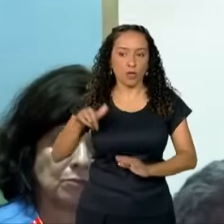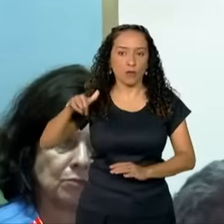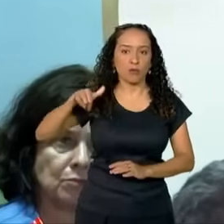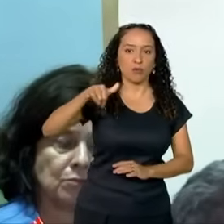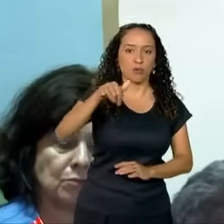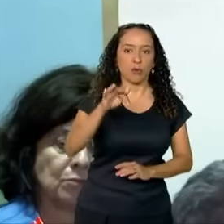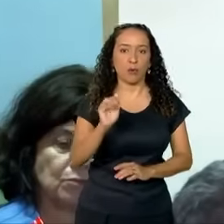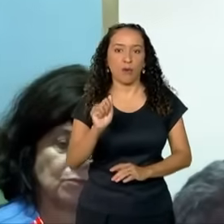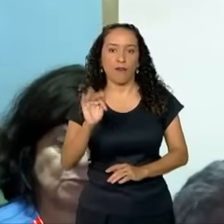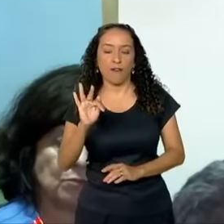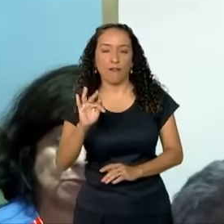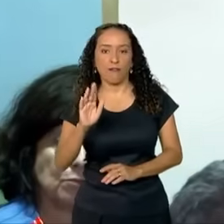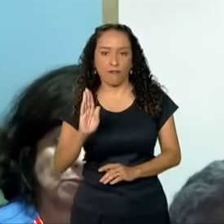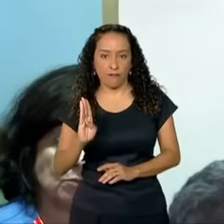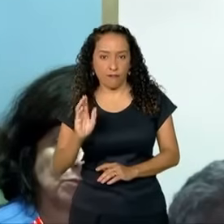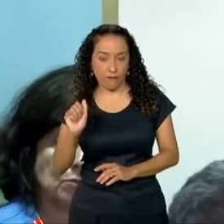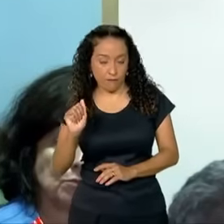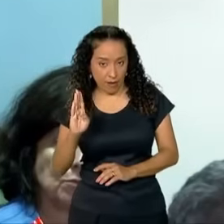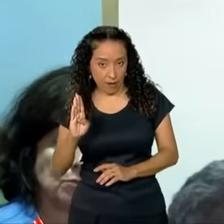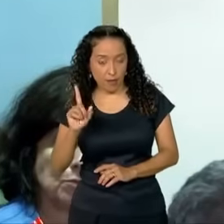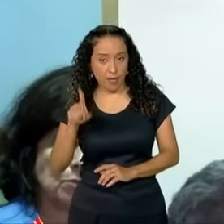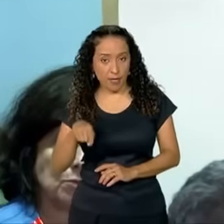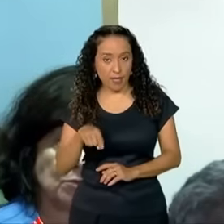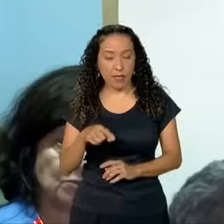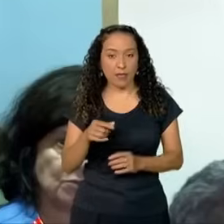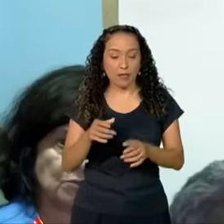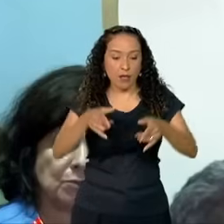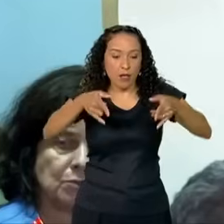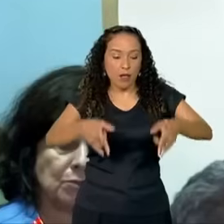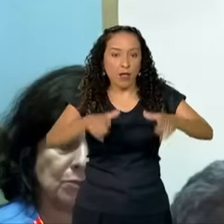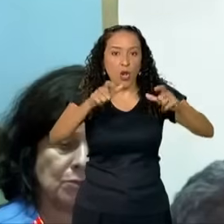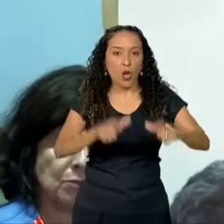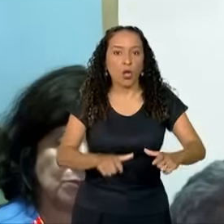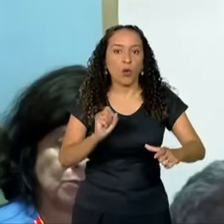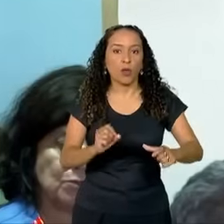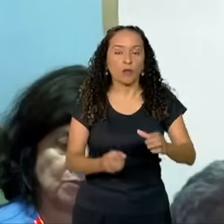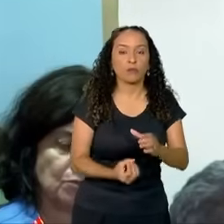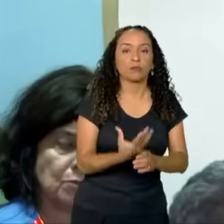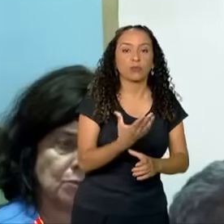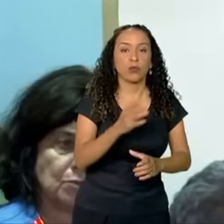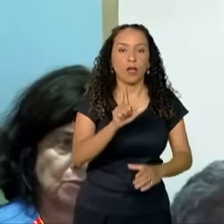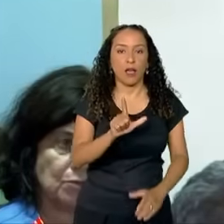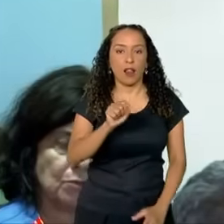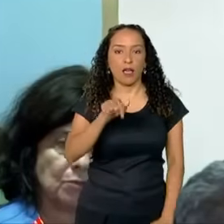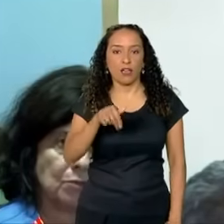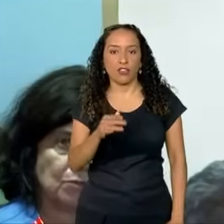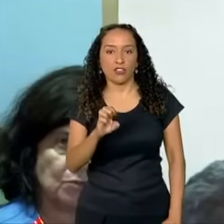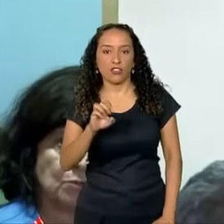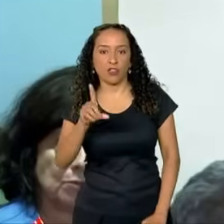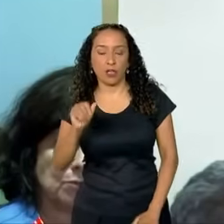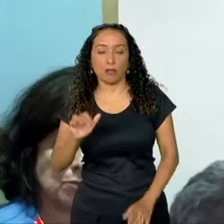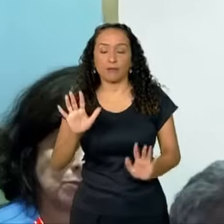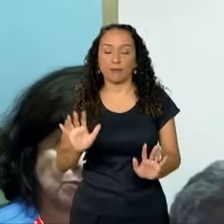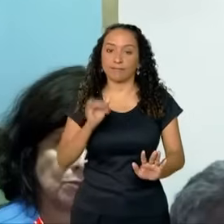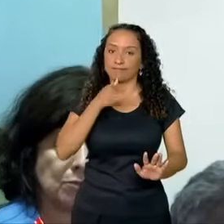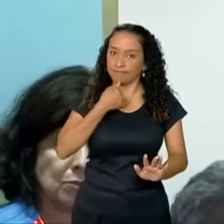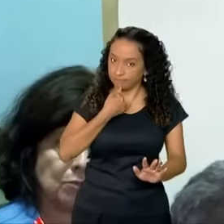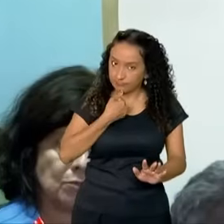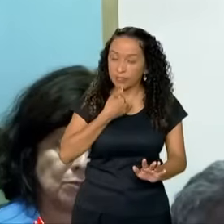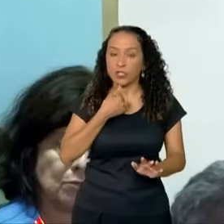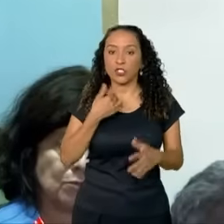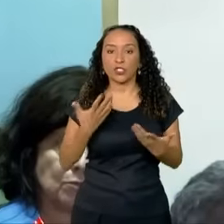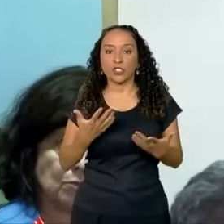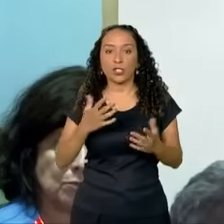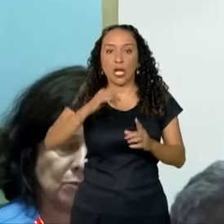FAB KC-390 era ser instalado no município de Lajeado. Infelizmente,